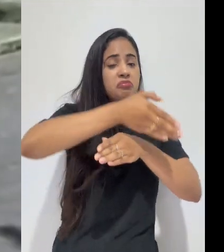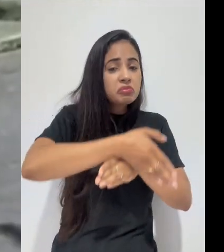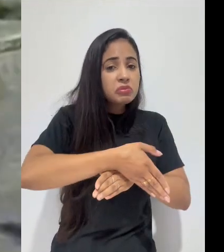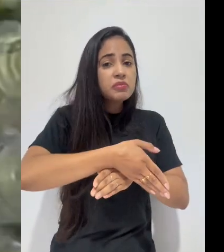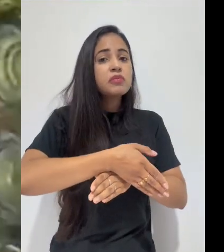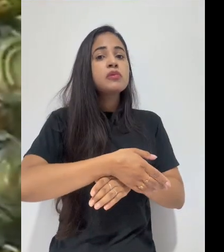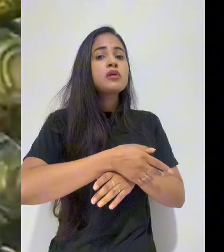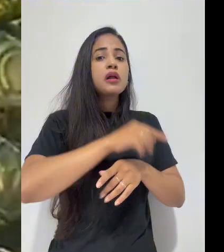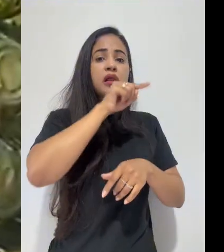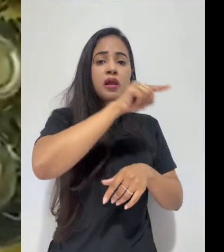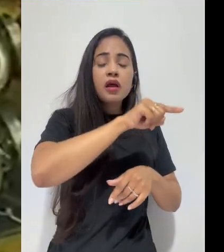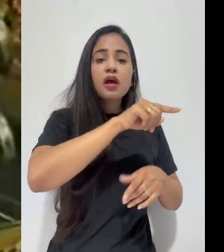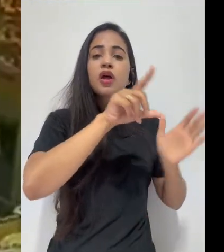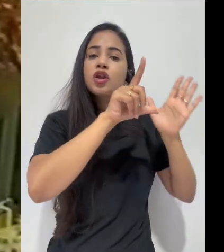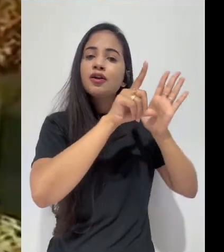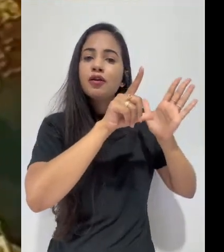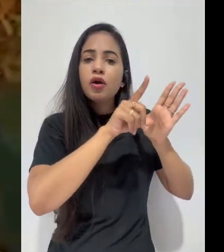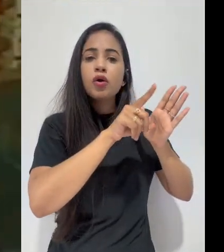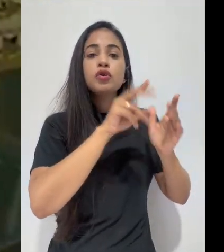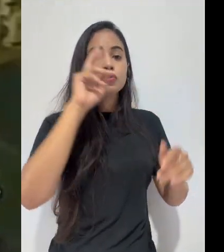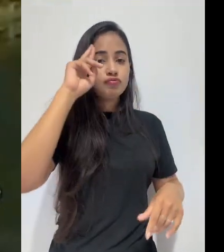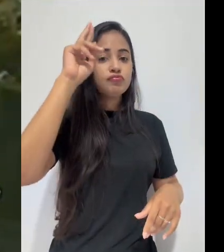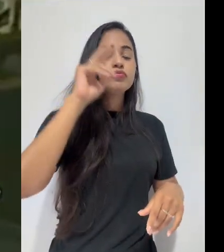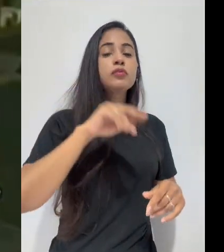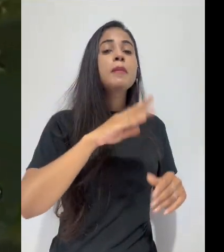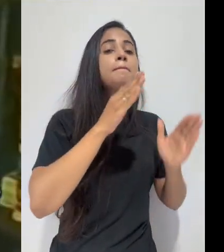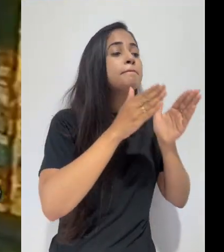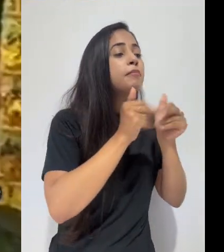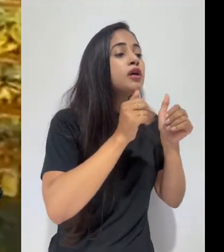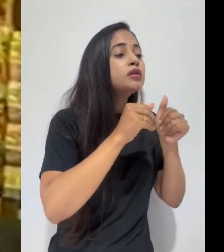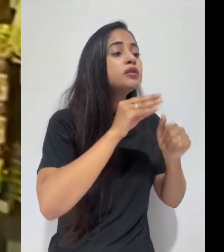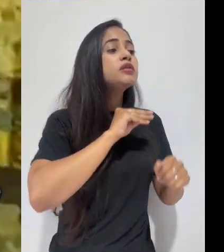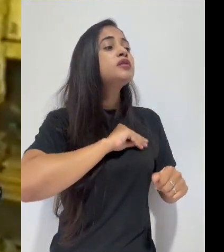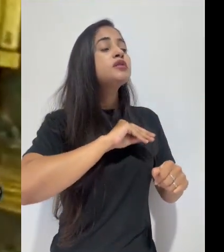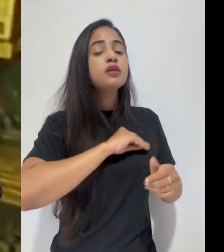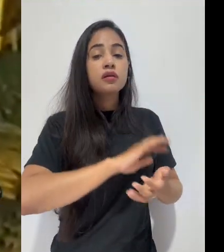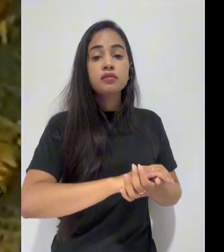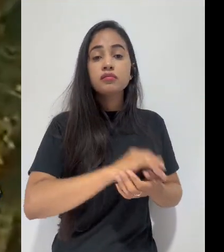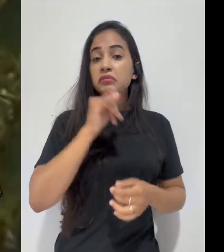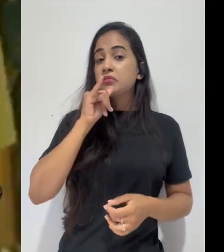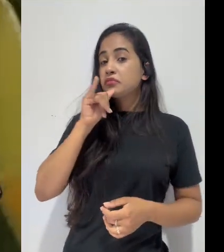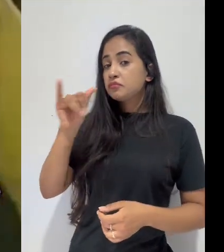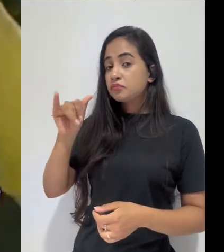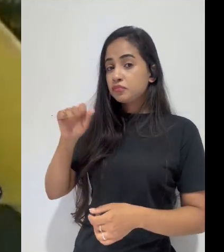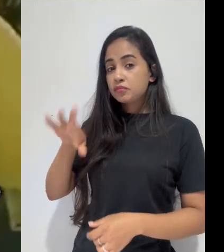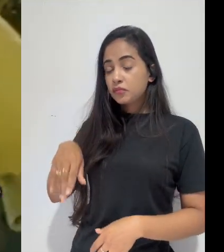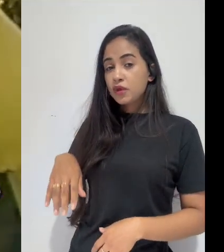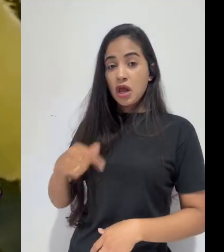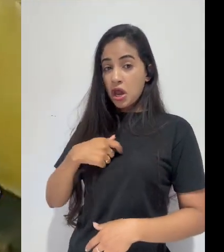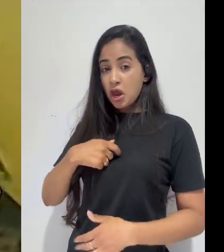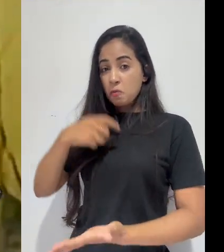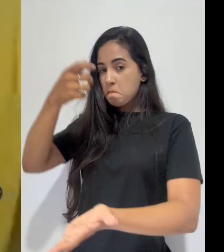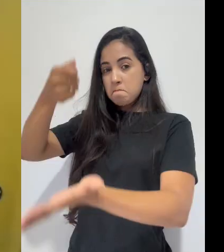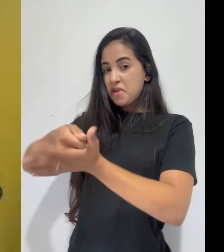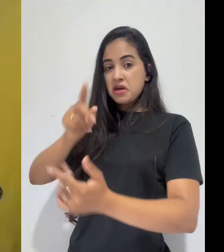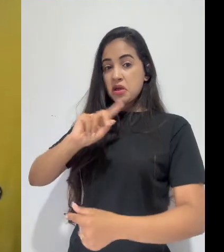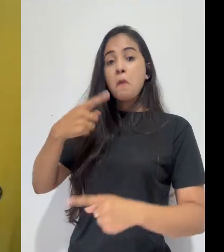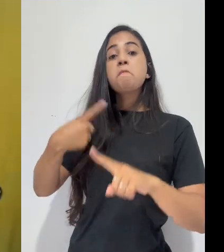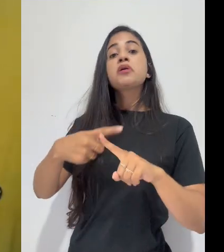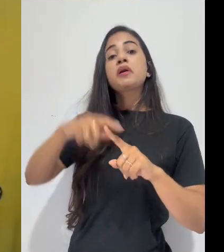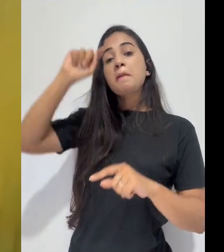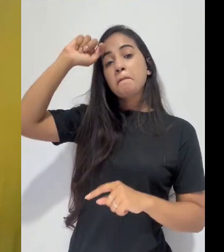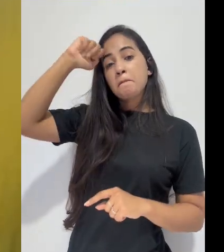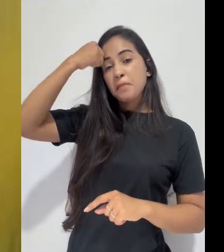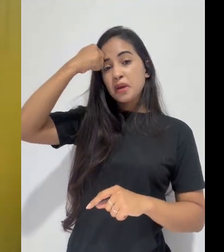passava na porta da mercearia do seu ex-patrão, ele, além de reafirmar que não pagaria porque negro deve trabalhar de